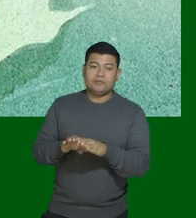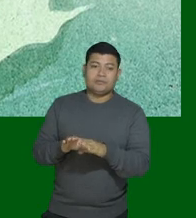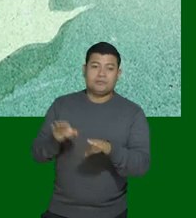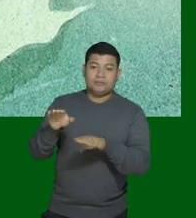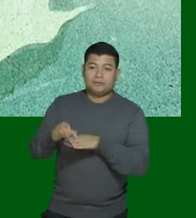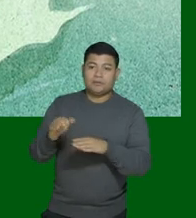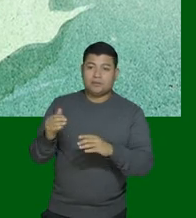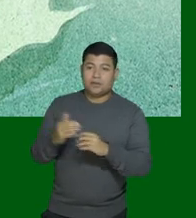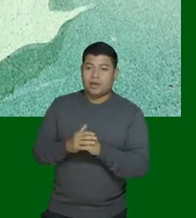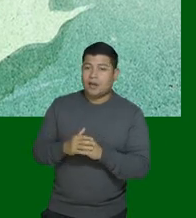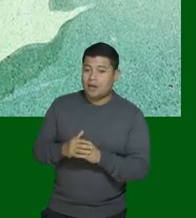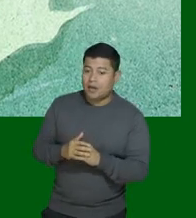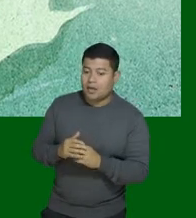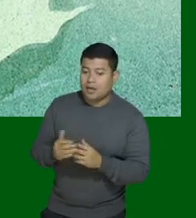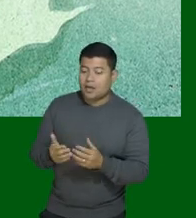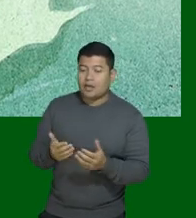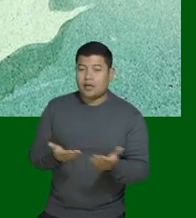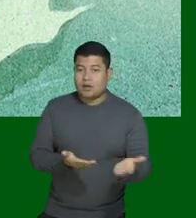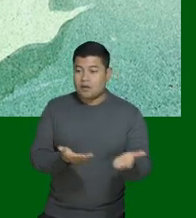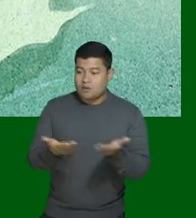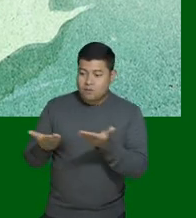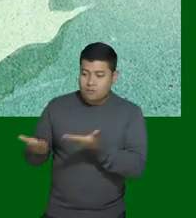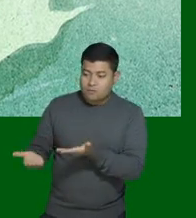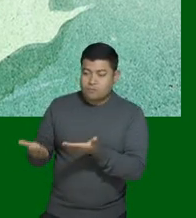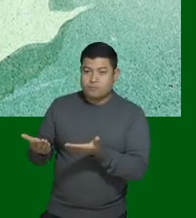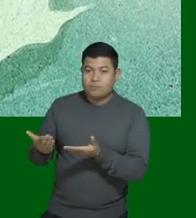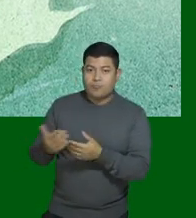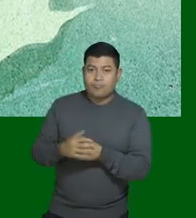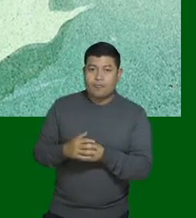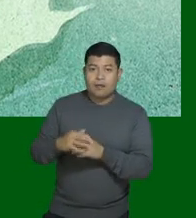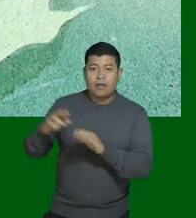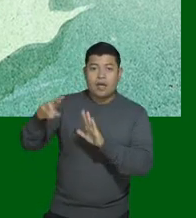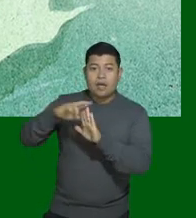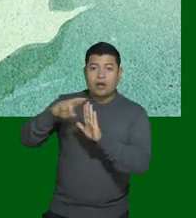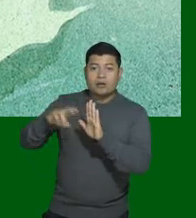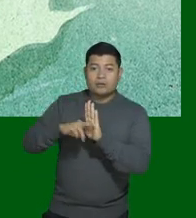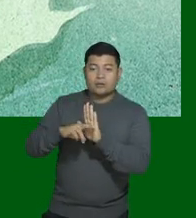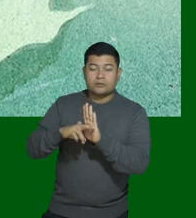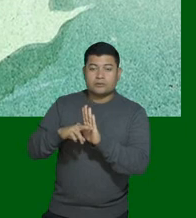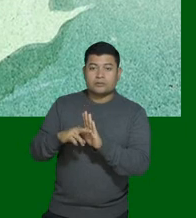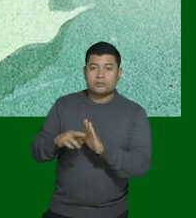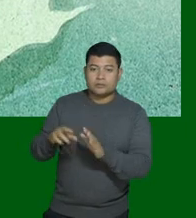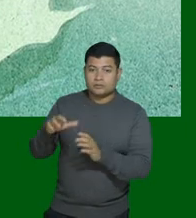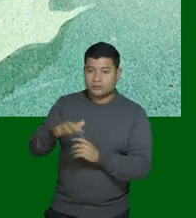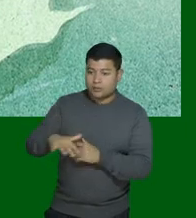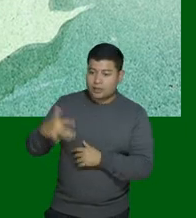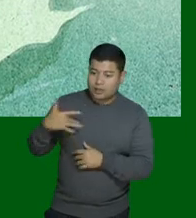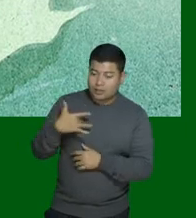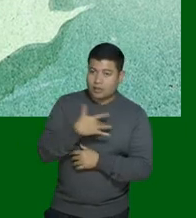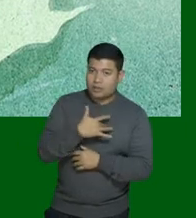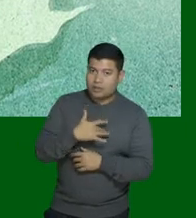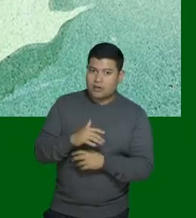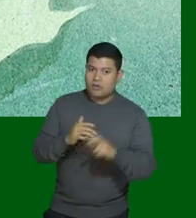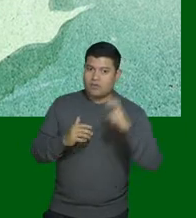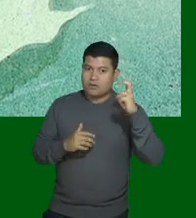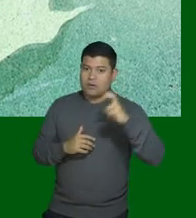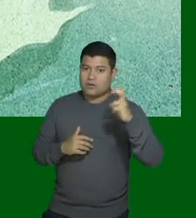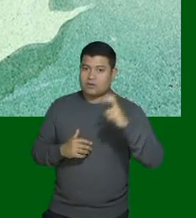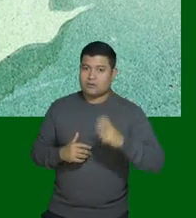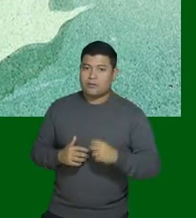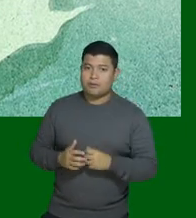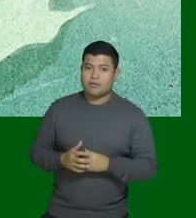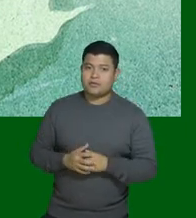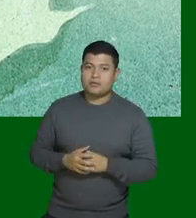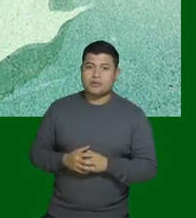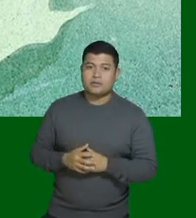do município através da saúde. Na saúde, olha o passo, quinto passo. No serviço